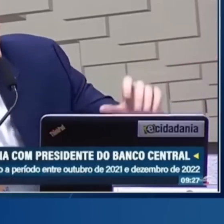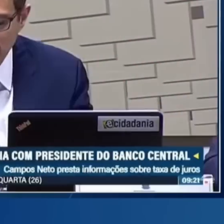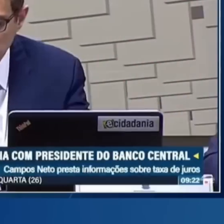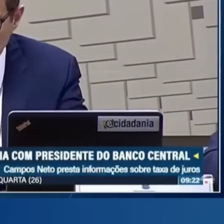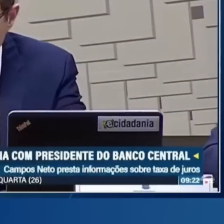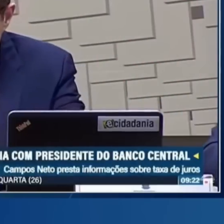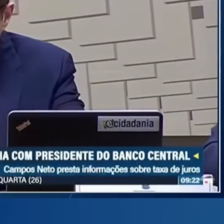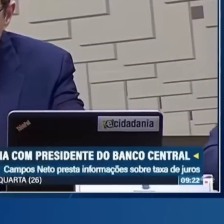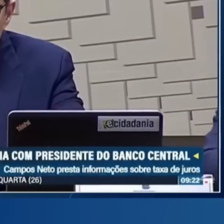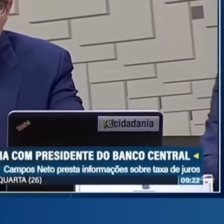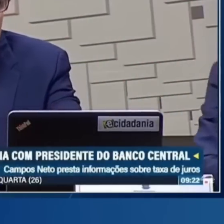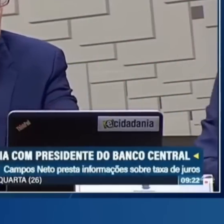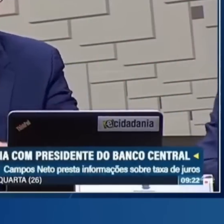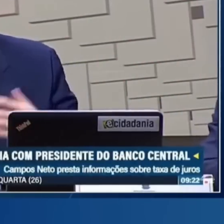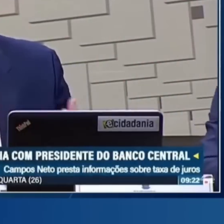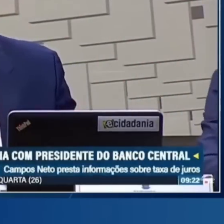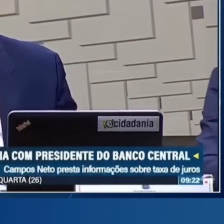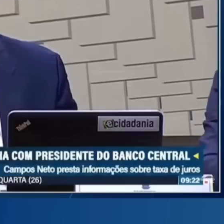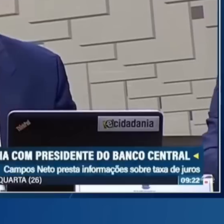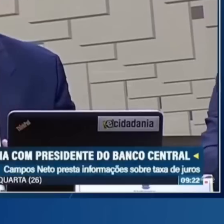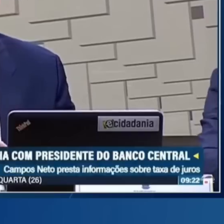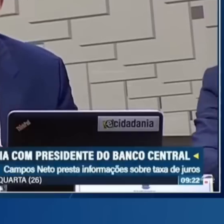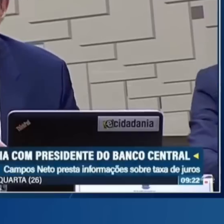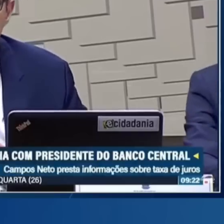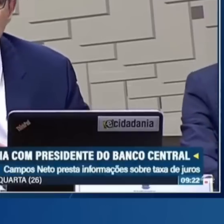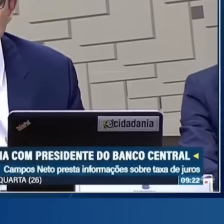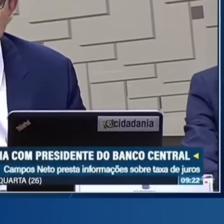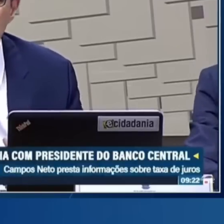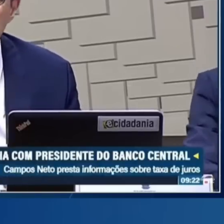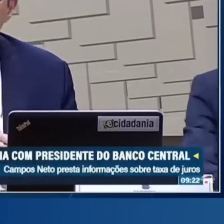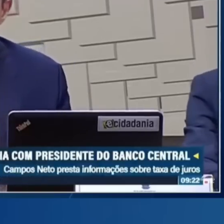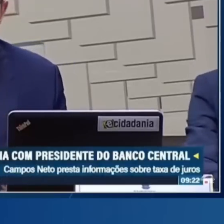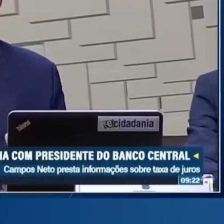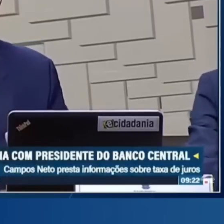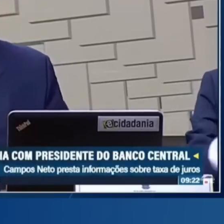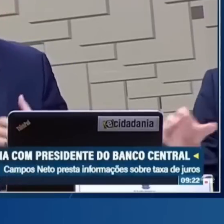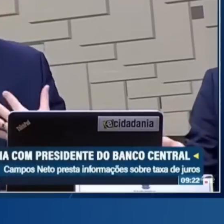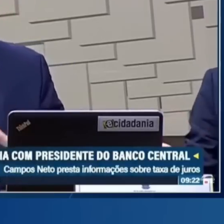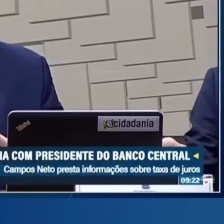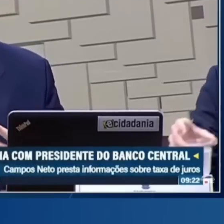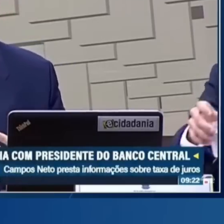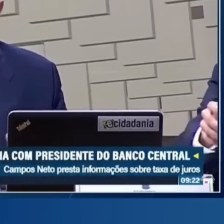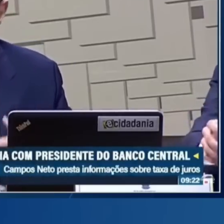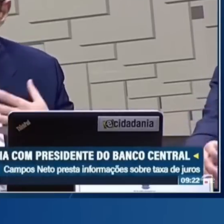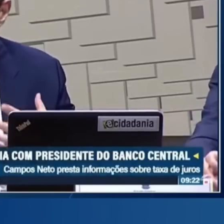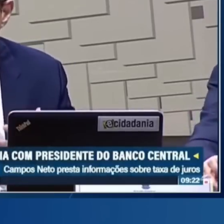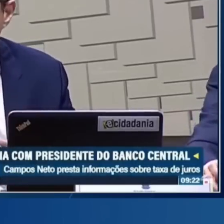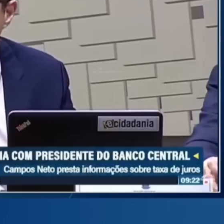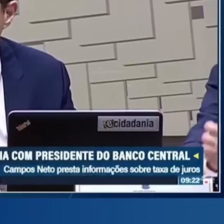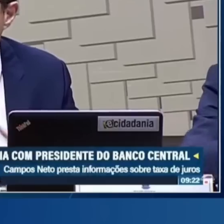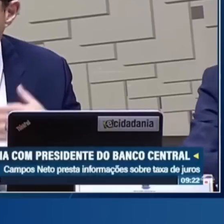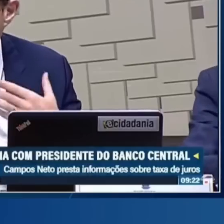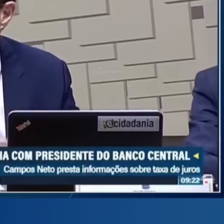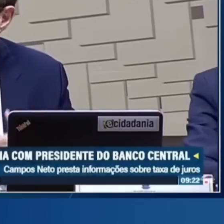o responsabilizem por uma ação que tem impacto brutal na sociedade. A despeito de conter a inflação e melhorar a vida dos mais pobres,